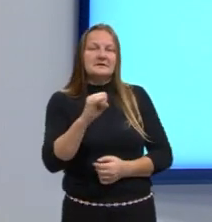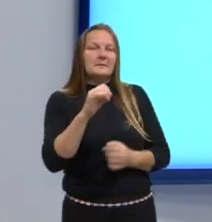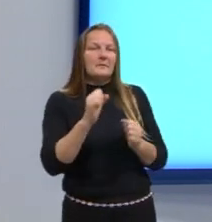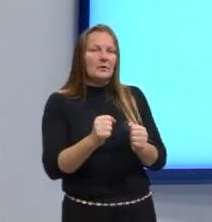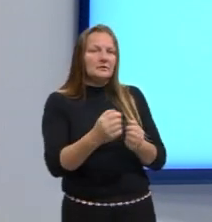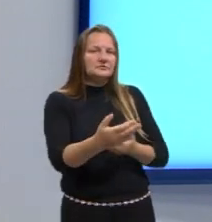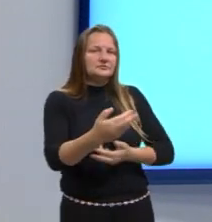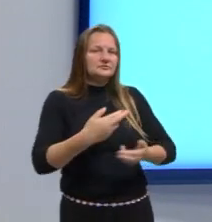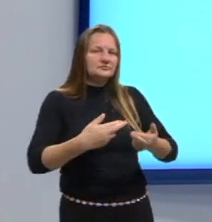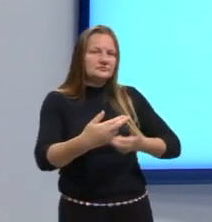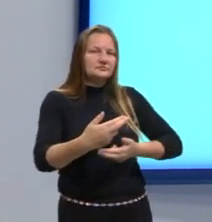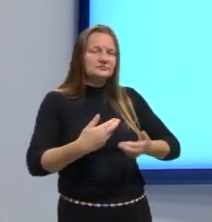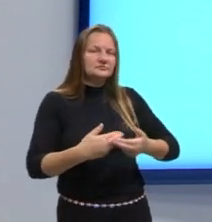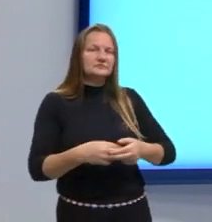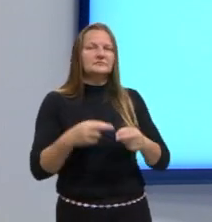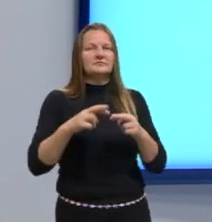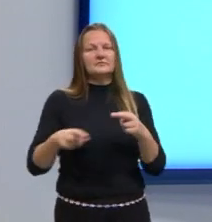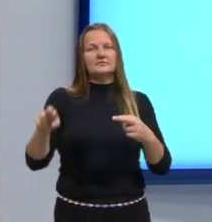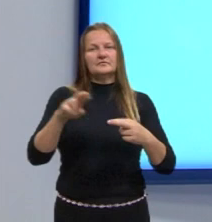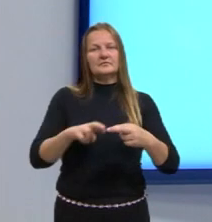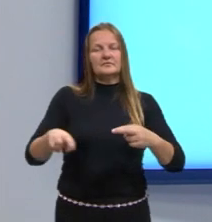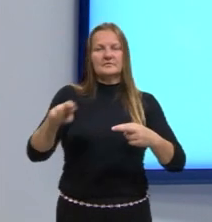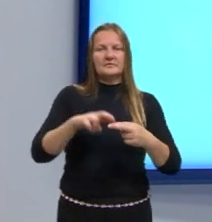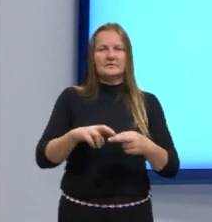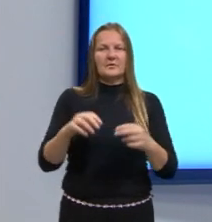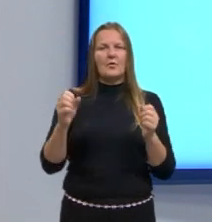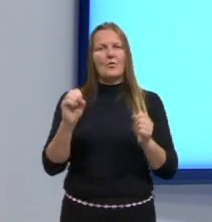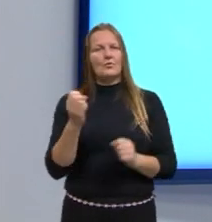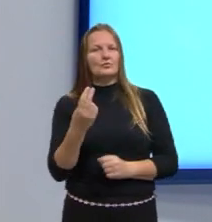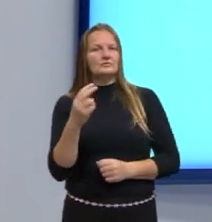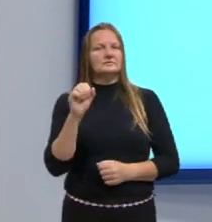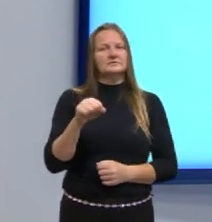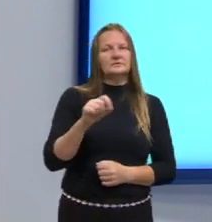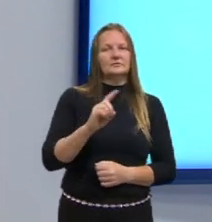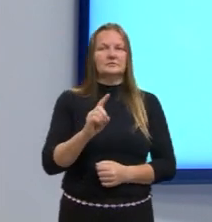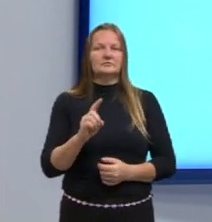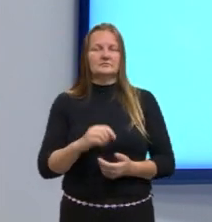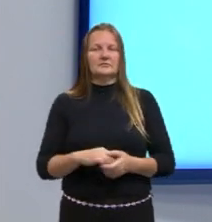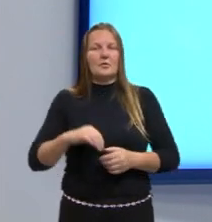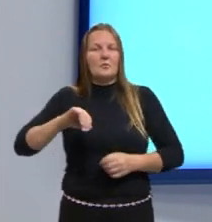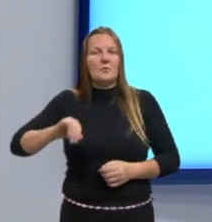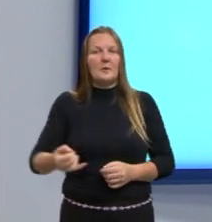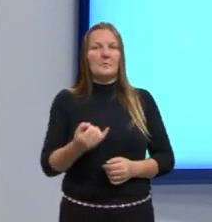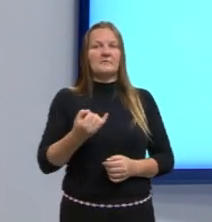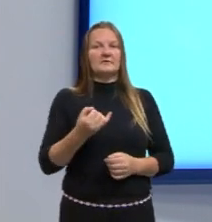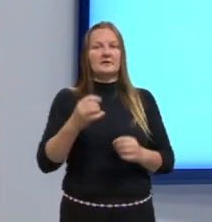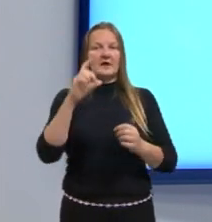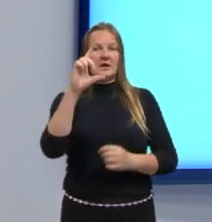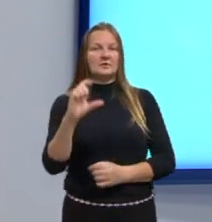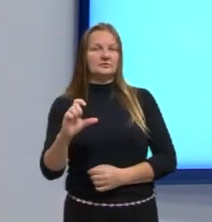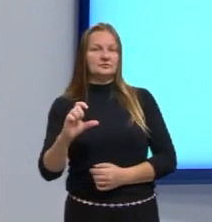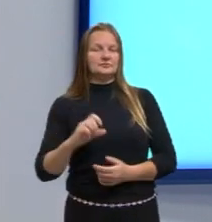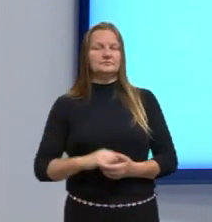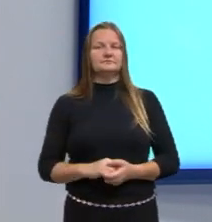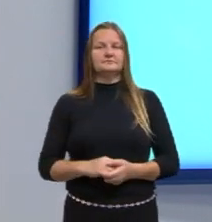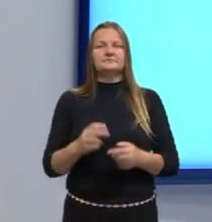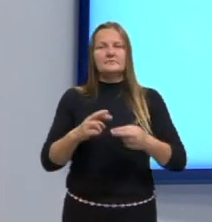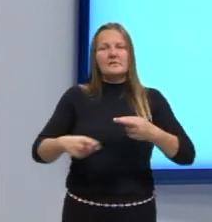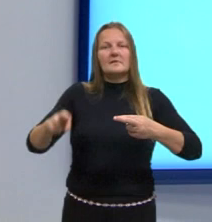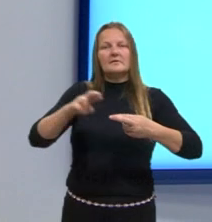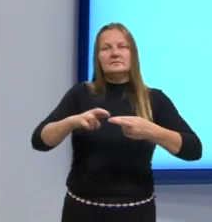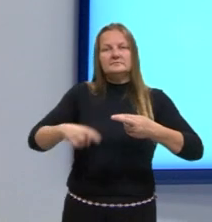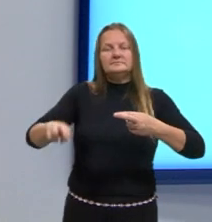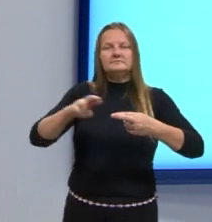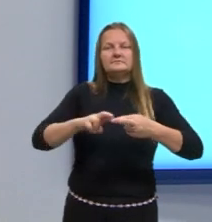reciclado ou não se pode ser reciclado o aproveitamento né do lixo também reutilização